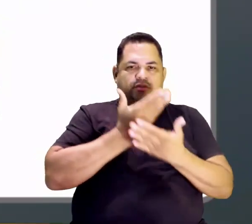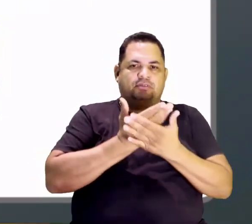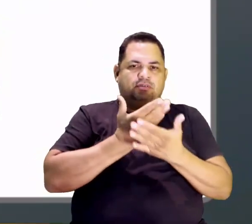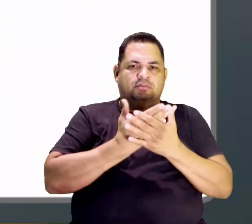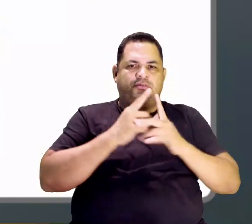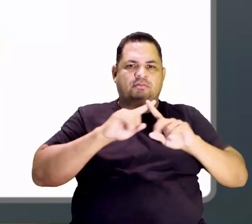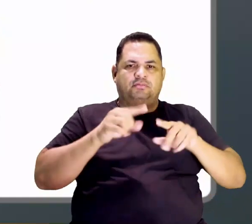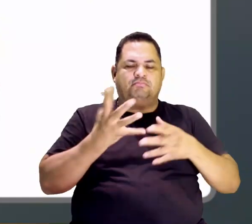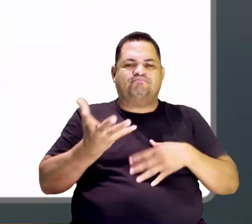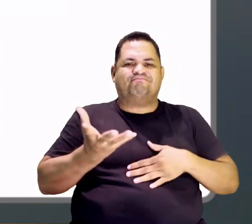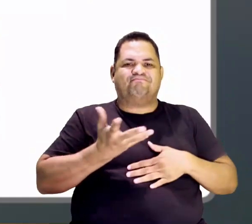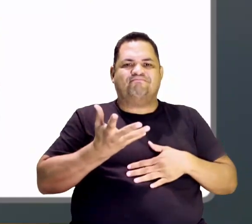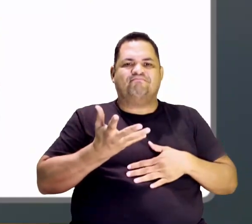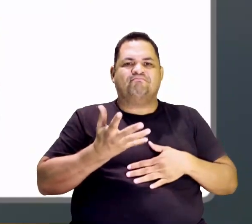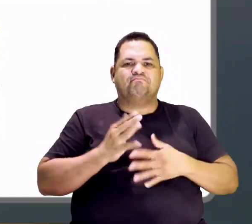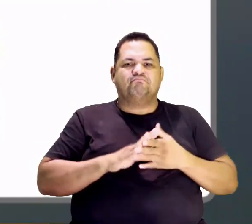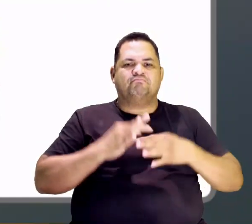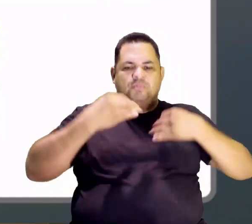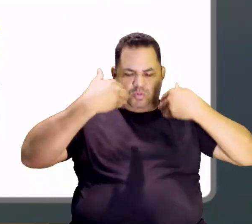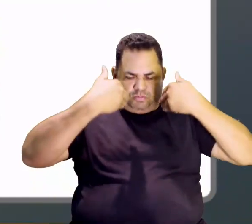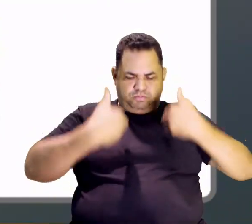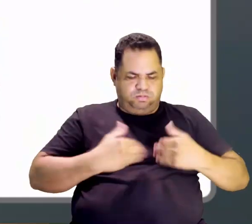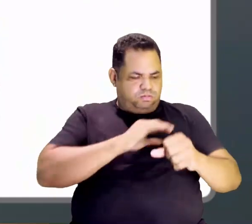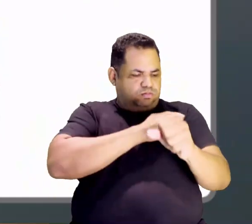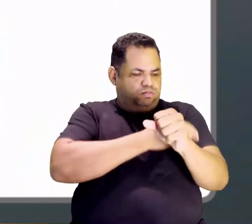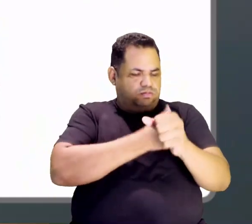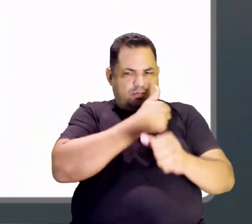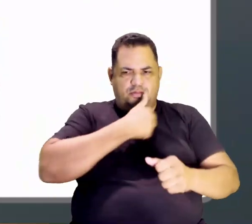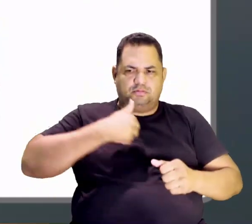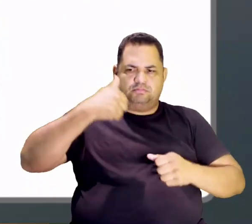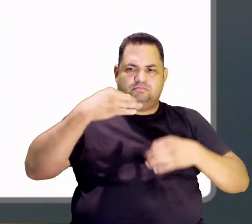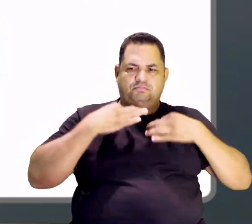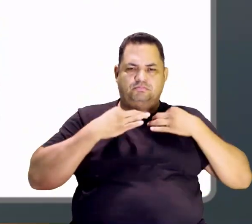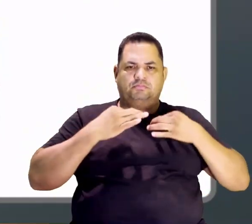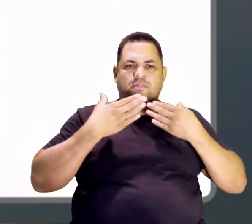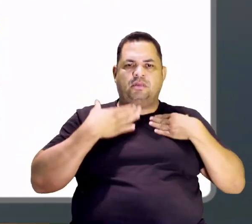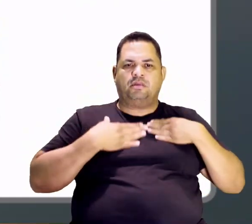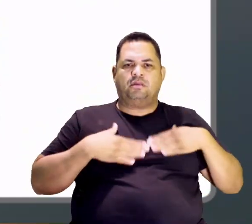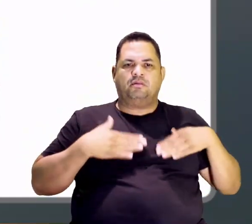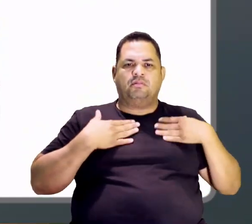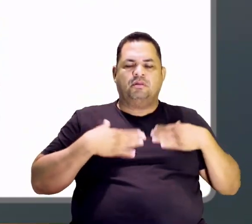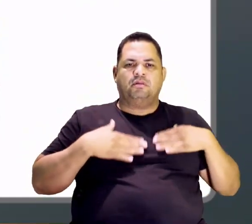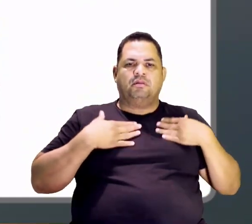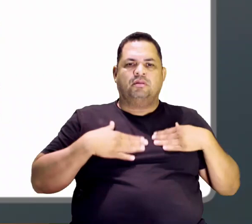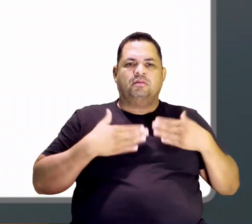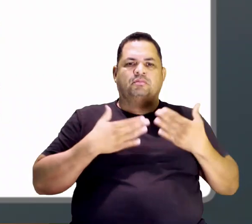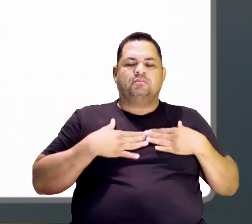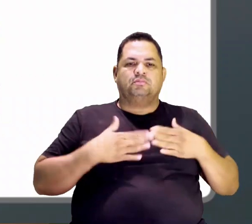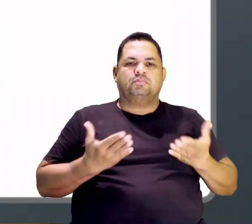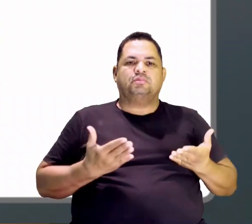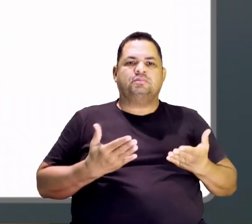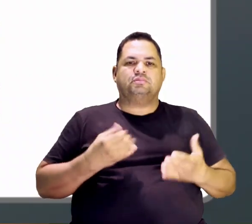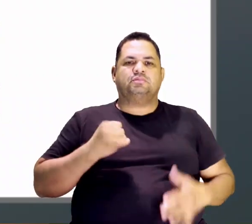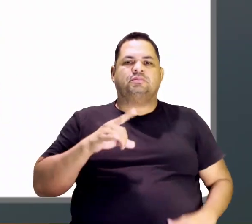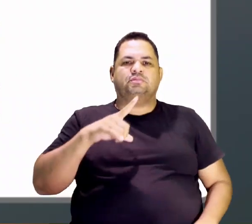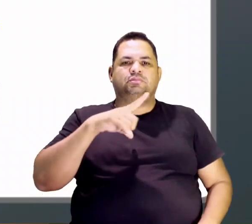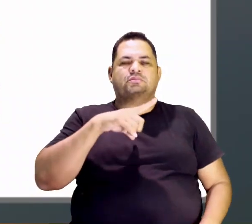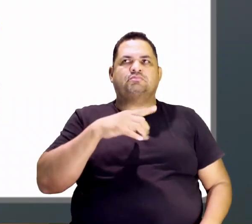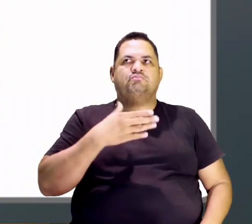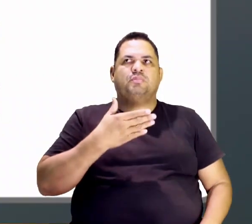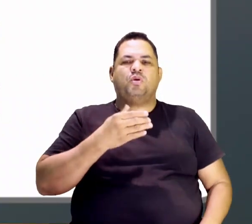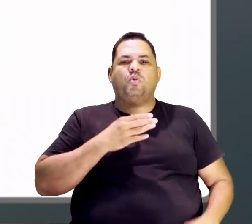eu quero definir meu músculo o mais rápido possível. Calma, vai devagar. Se teu corpo nunca